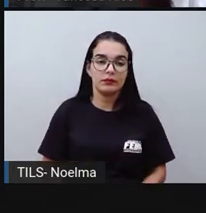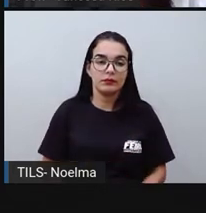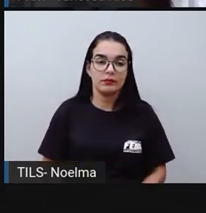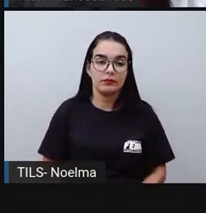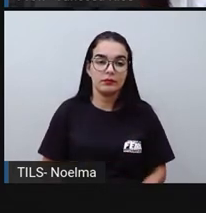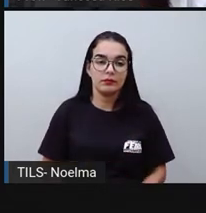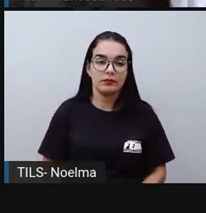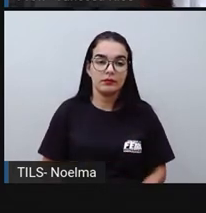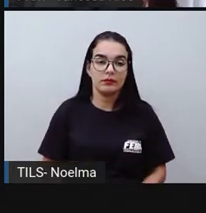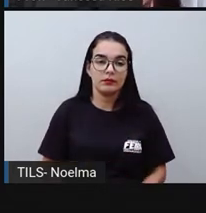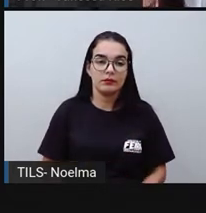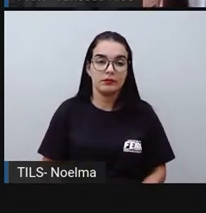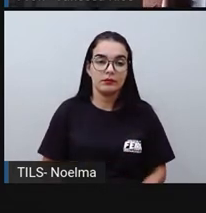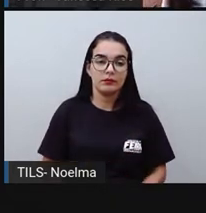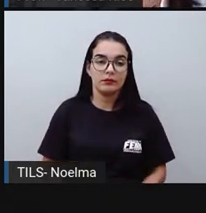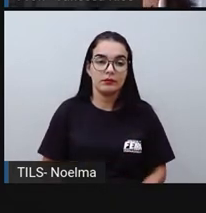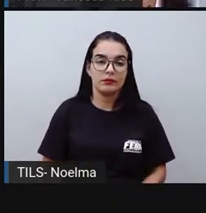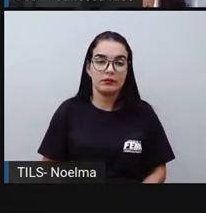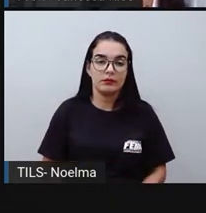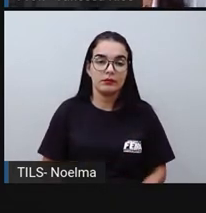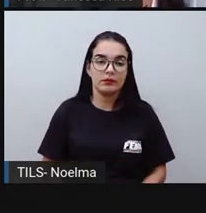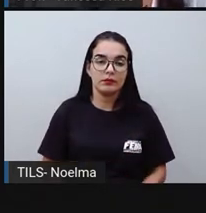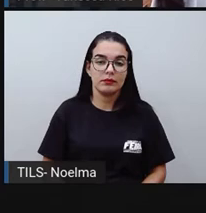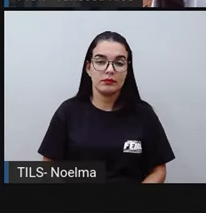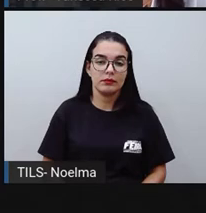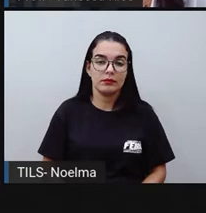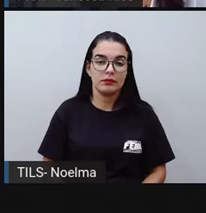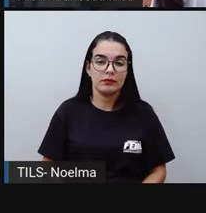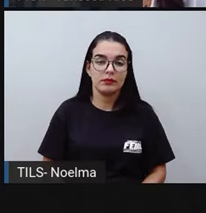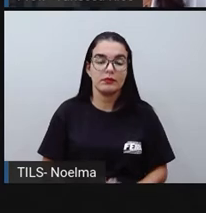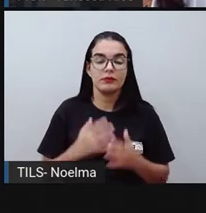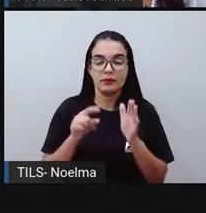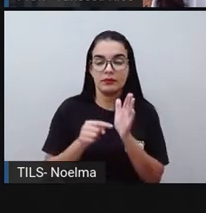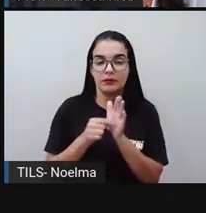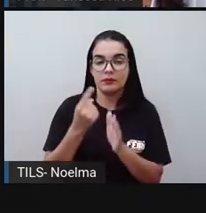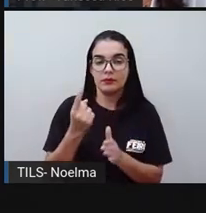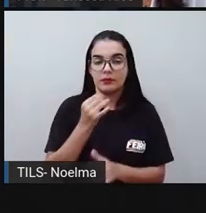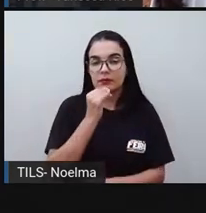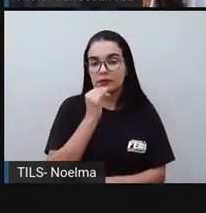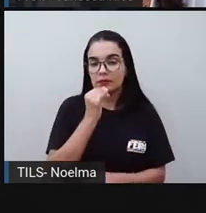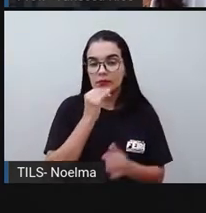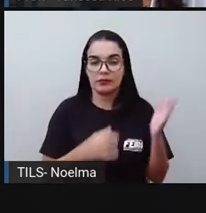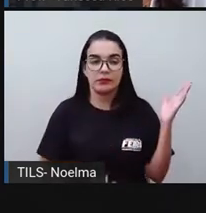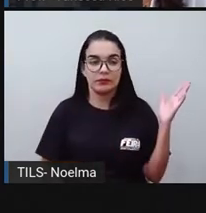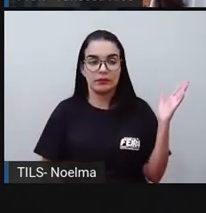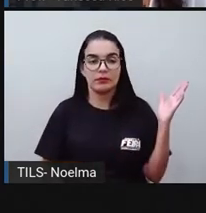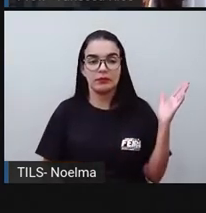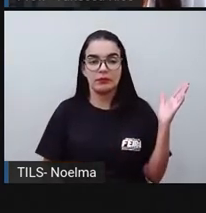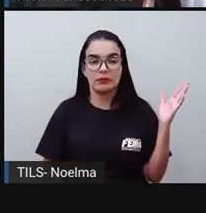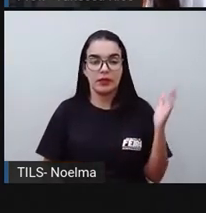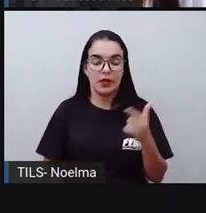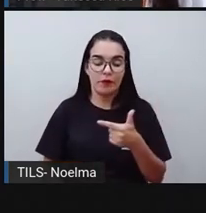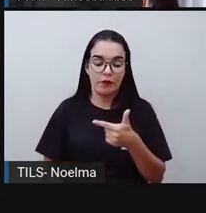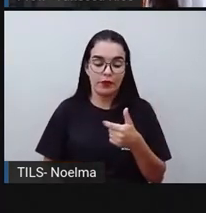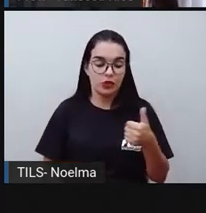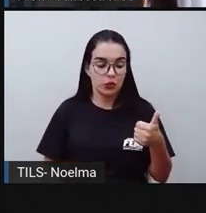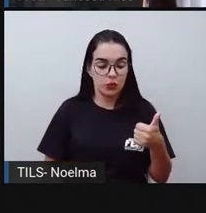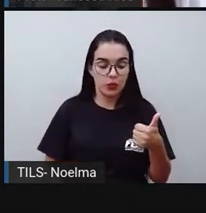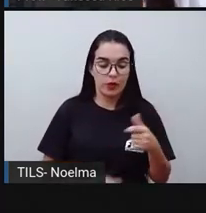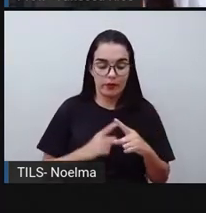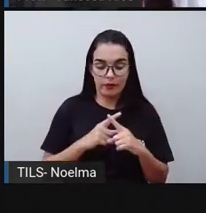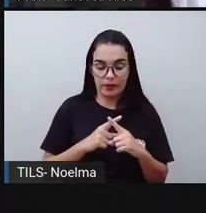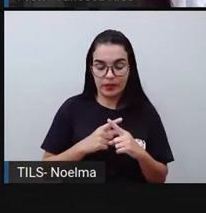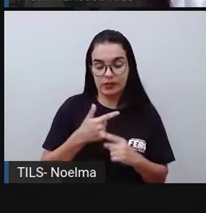à multiplicação. Então, nós vamos começar com um exemplo mais simples. Então, nós temos aqui um primeiro exemplo.